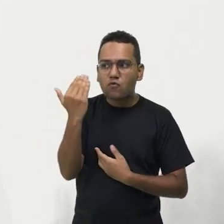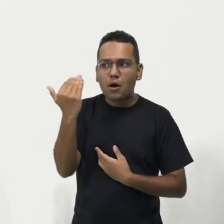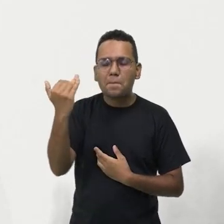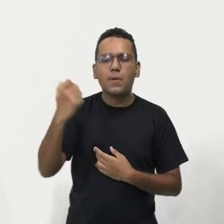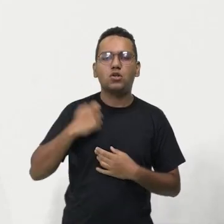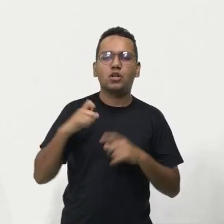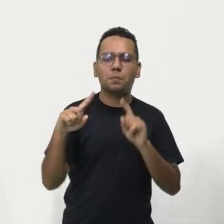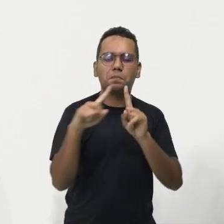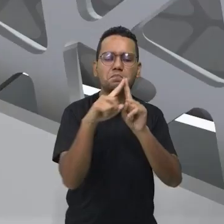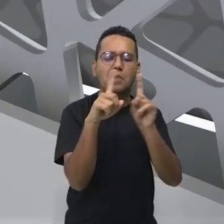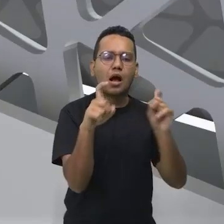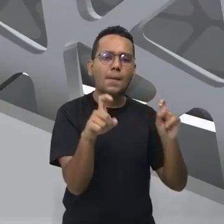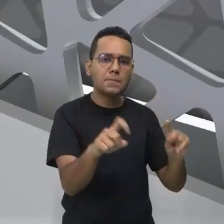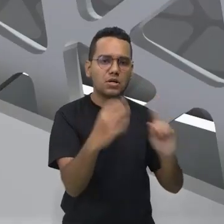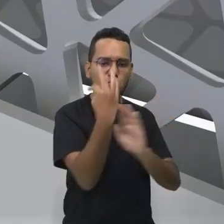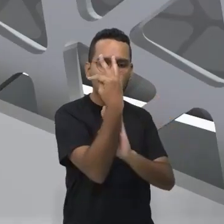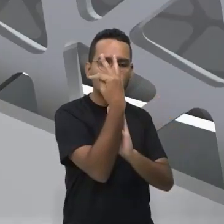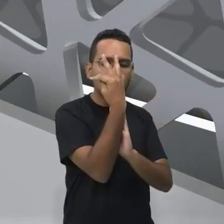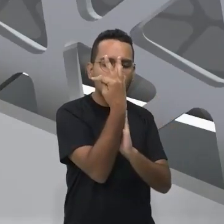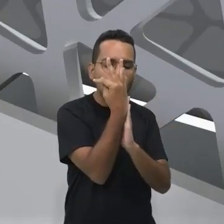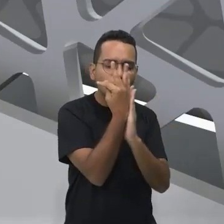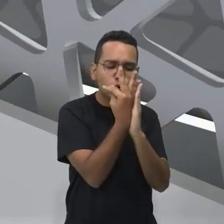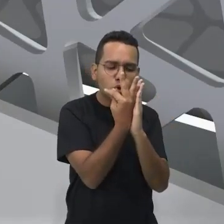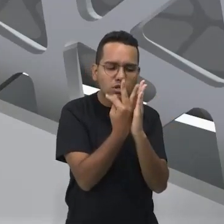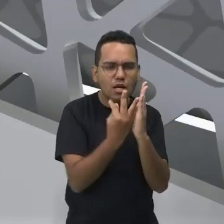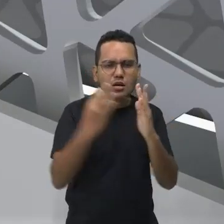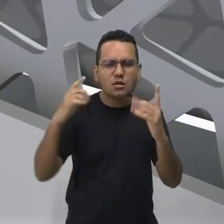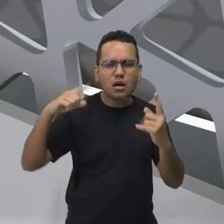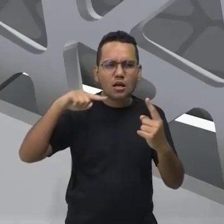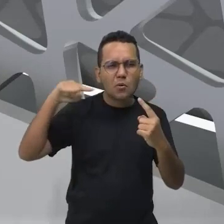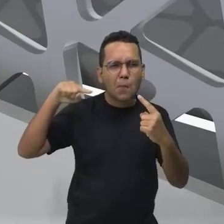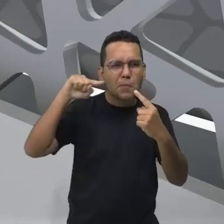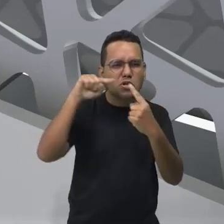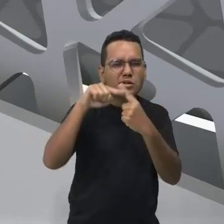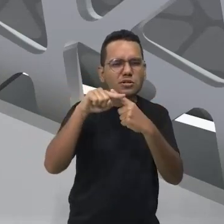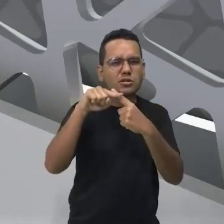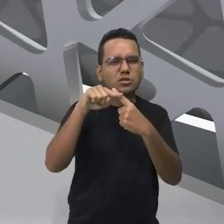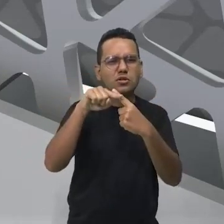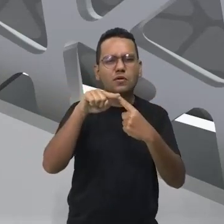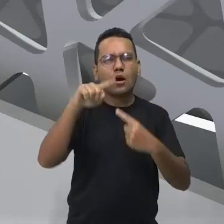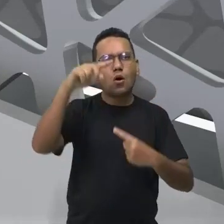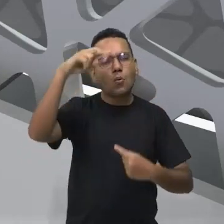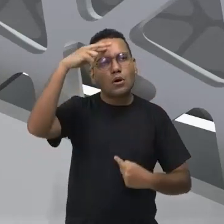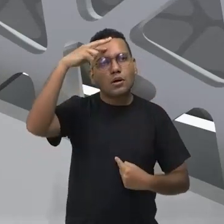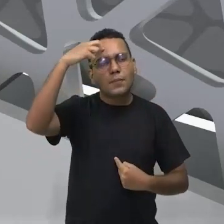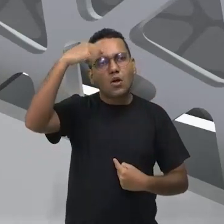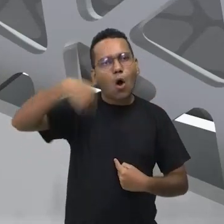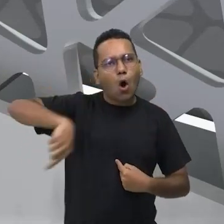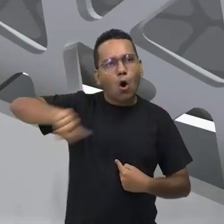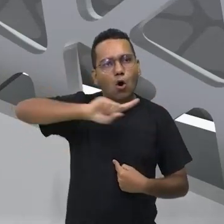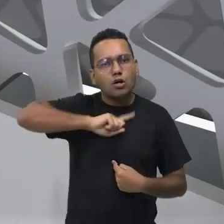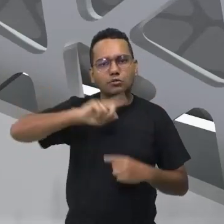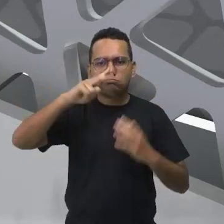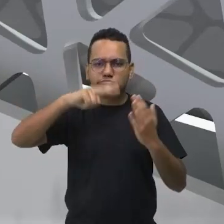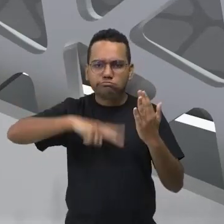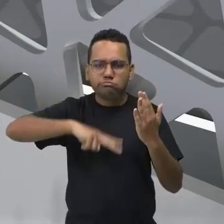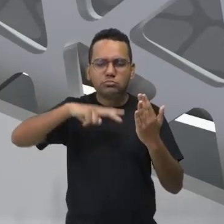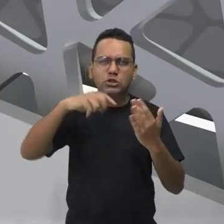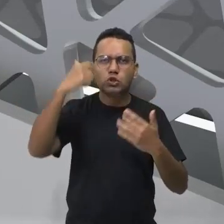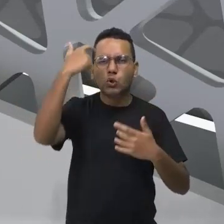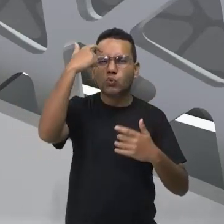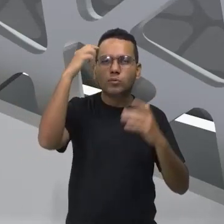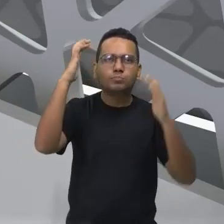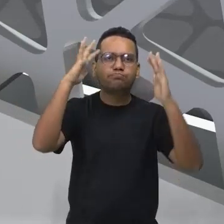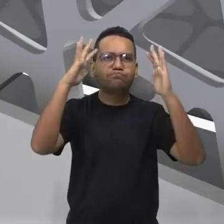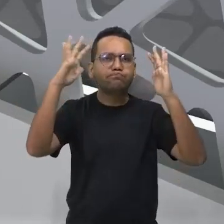uma pergunta, no texto, ele direciona essa pergunta para o leitor. Então, o leitor já começa a